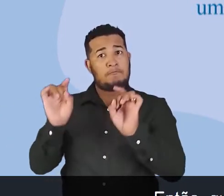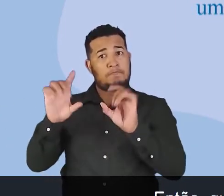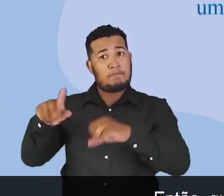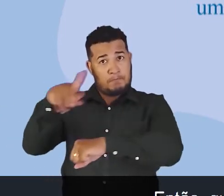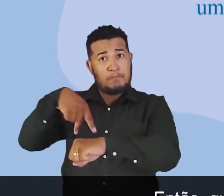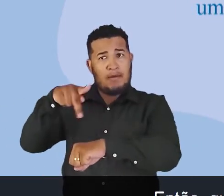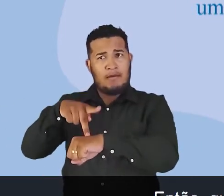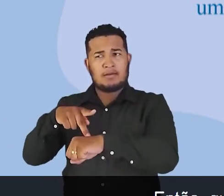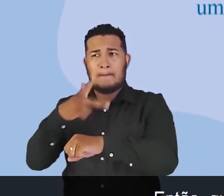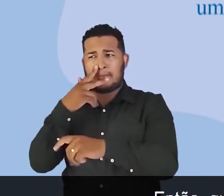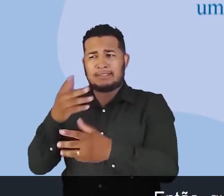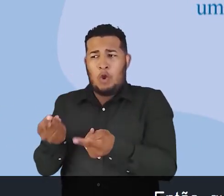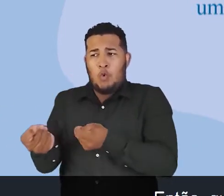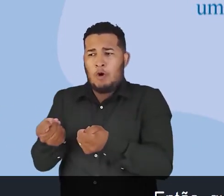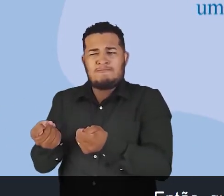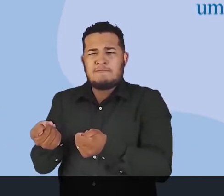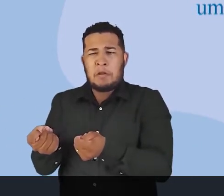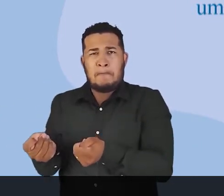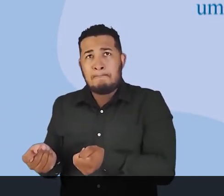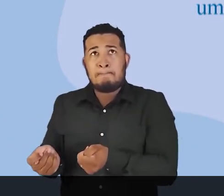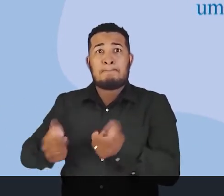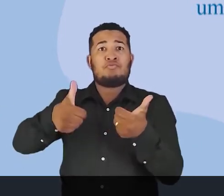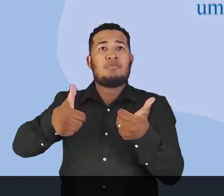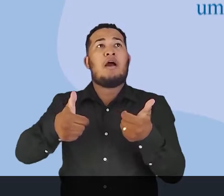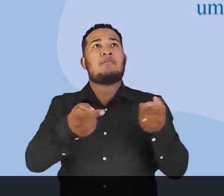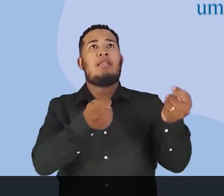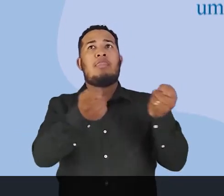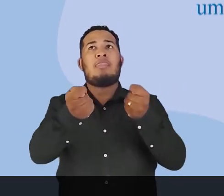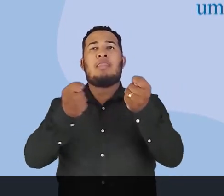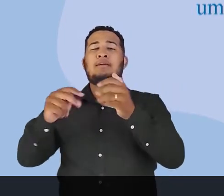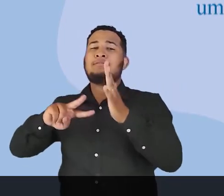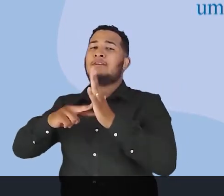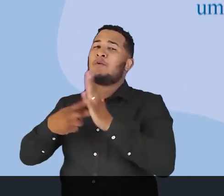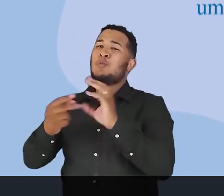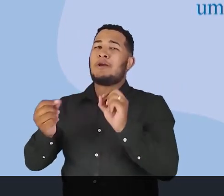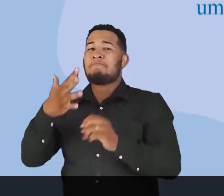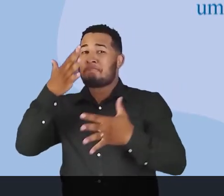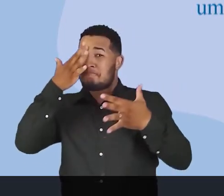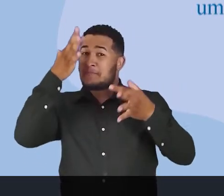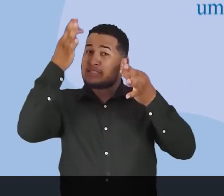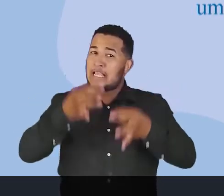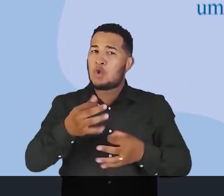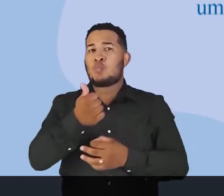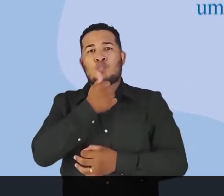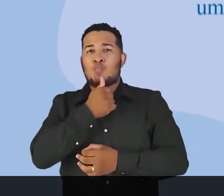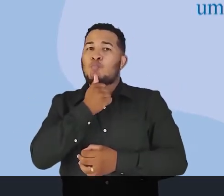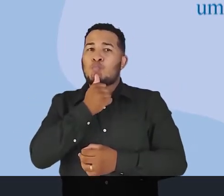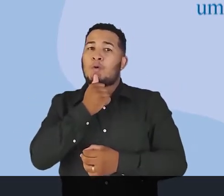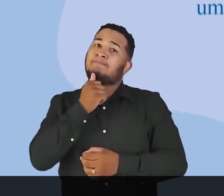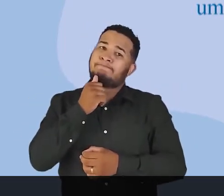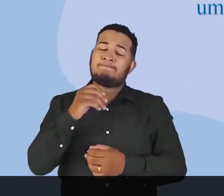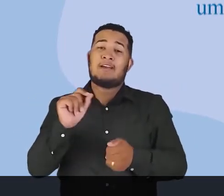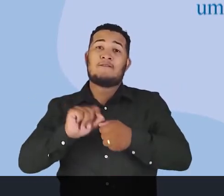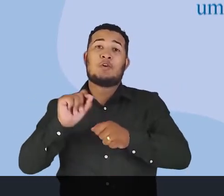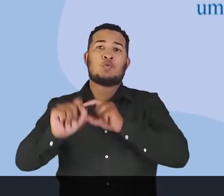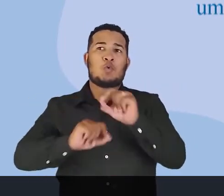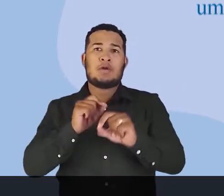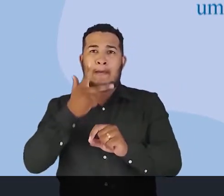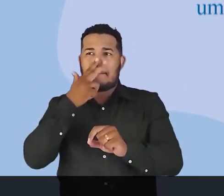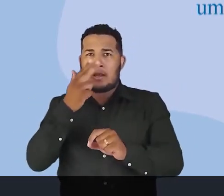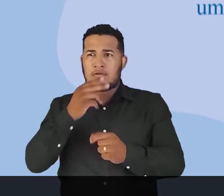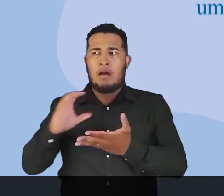vai deixar de ter esse controle e, com isso, vai gerar uma incerteza no mercado. E isso vai